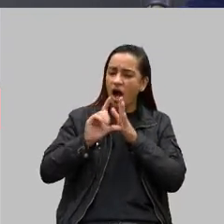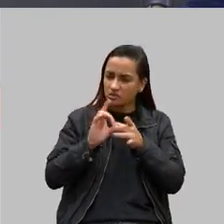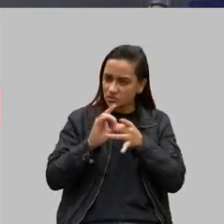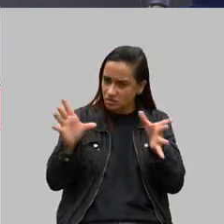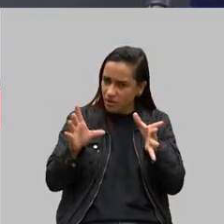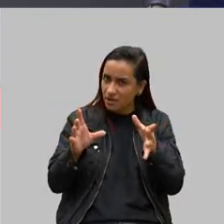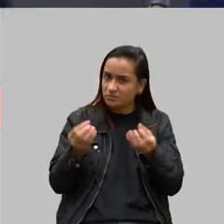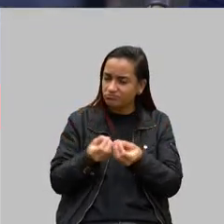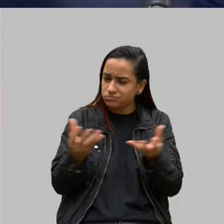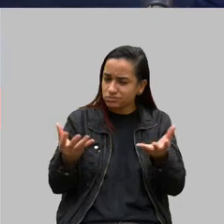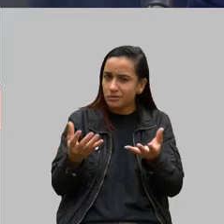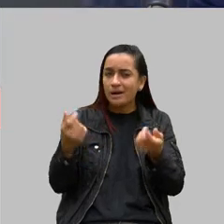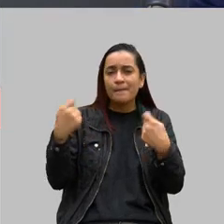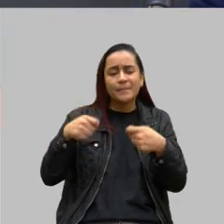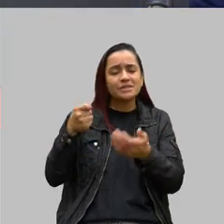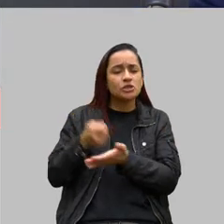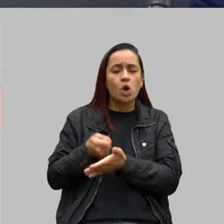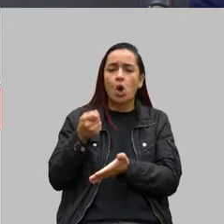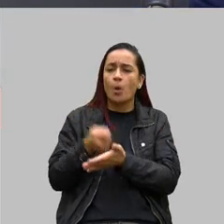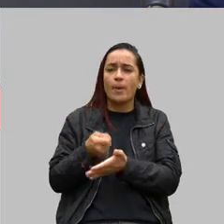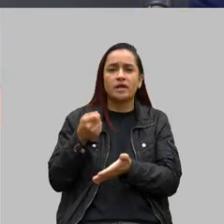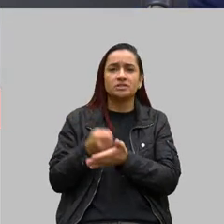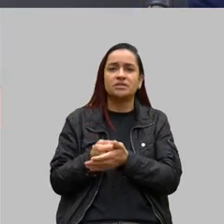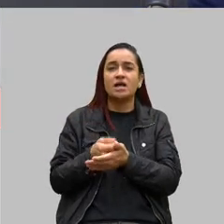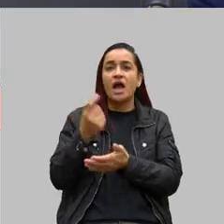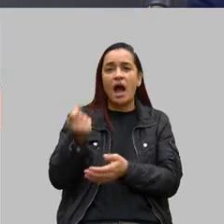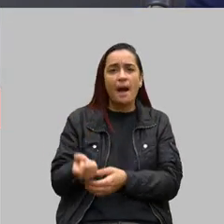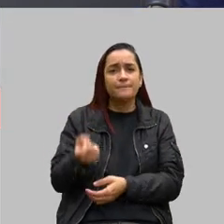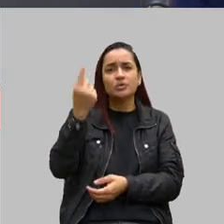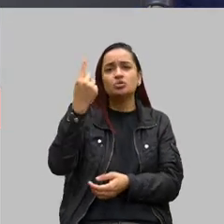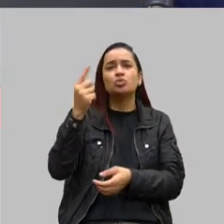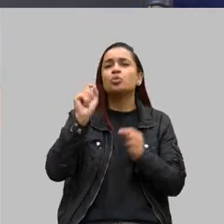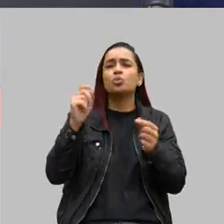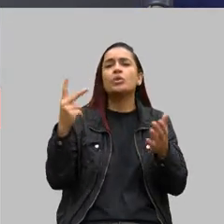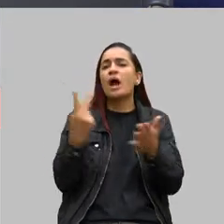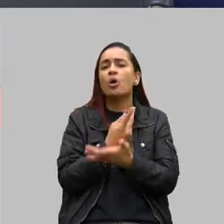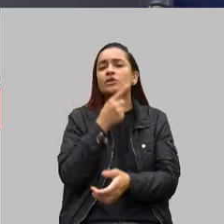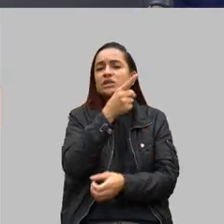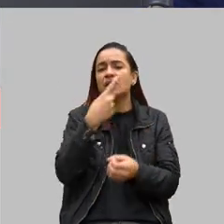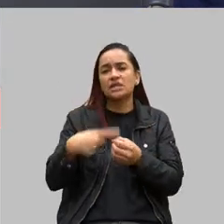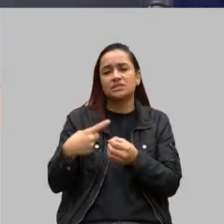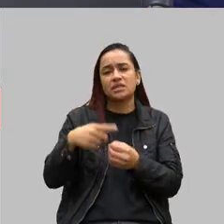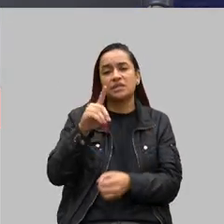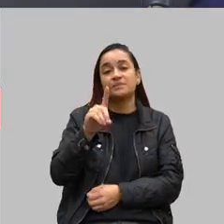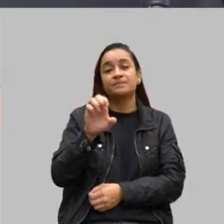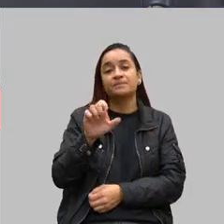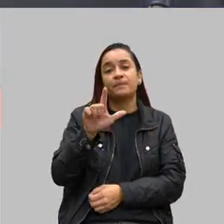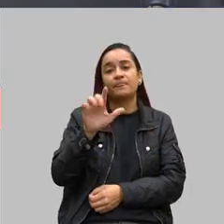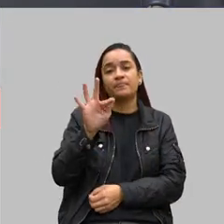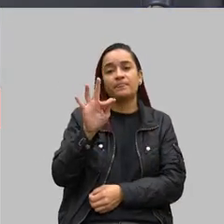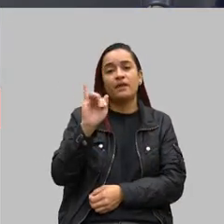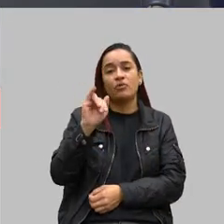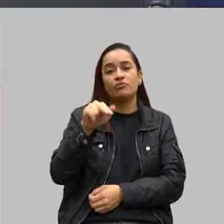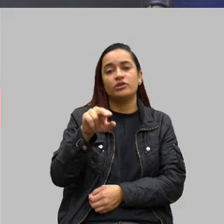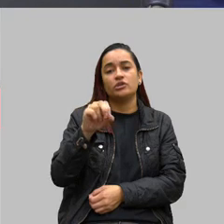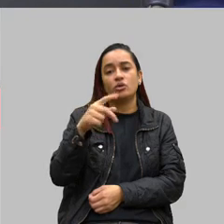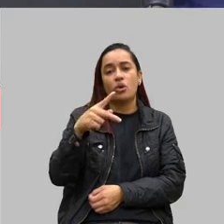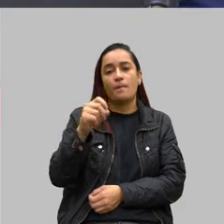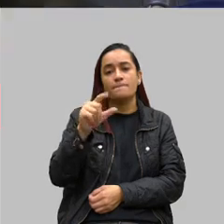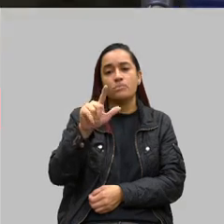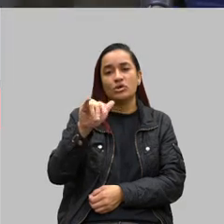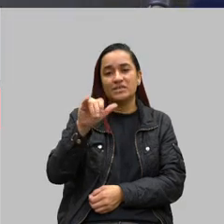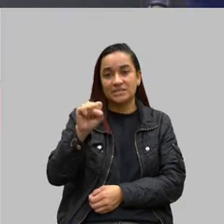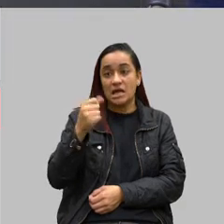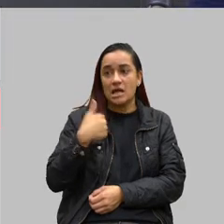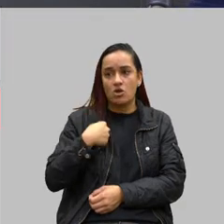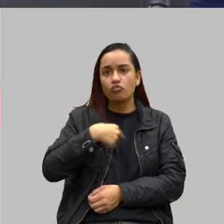cobrar Furnas é um absurdo que Furnas faz com Delfinópolis porque eu passei lá a semana passada na no